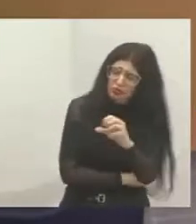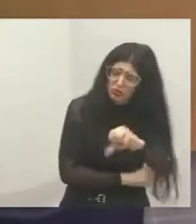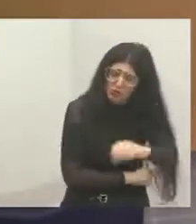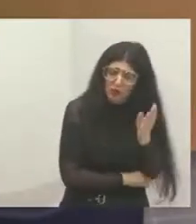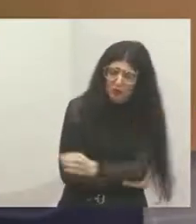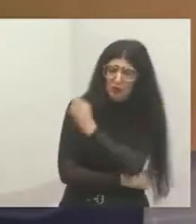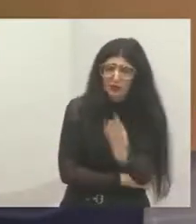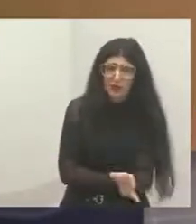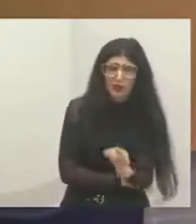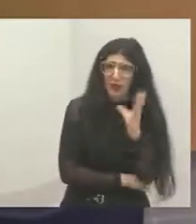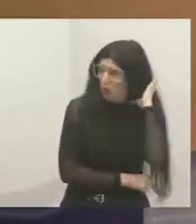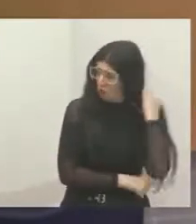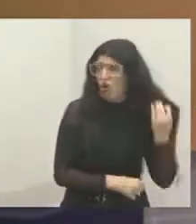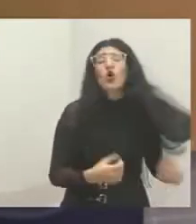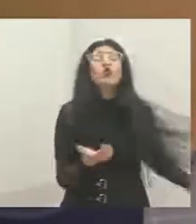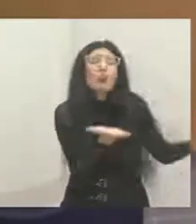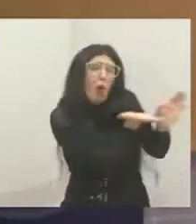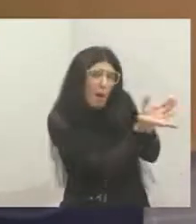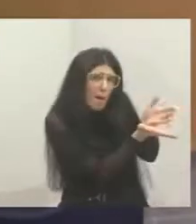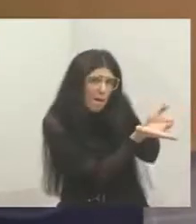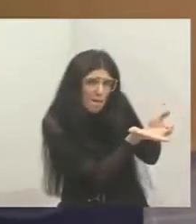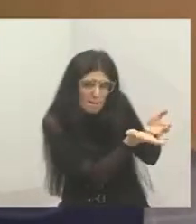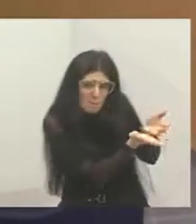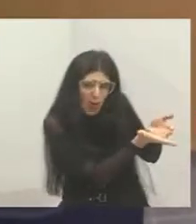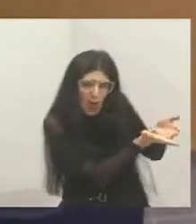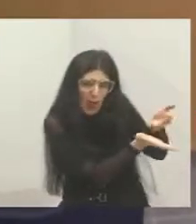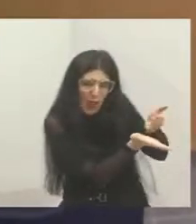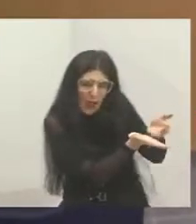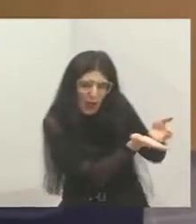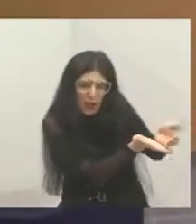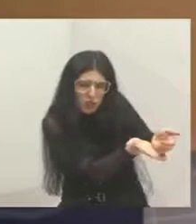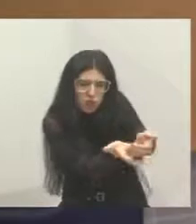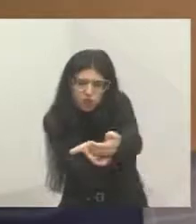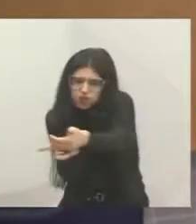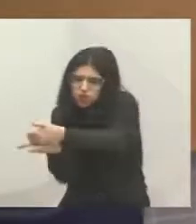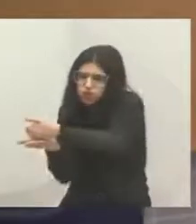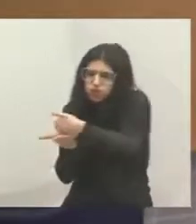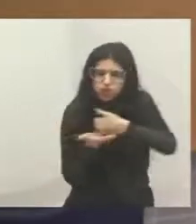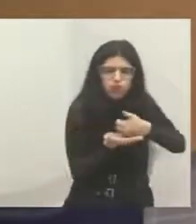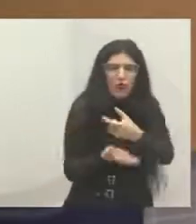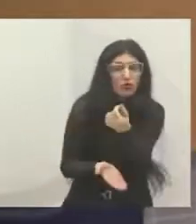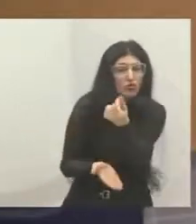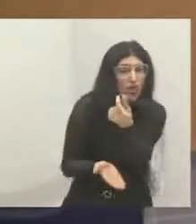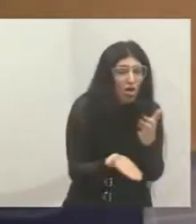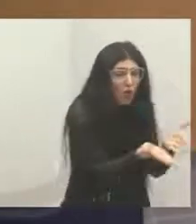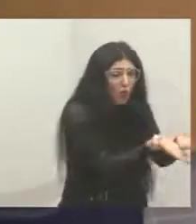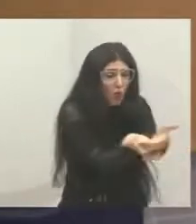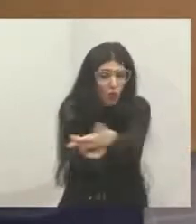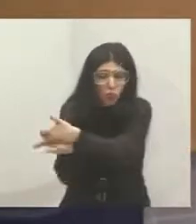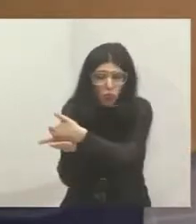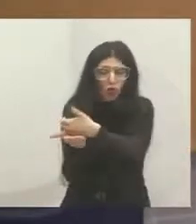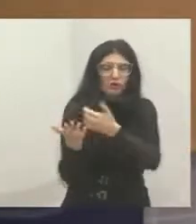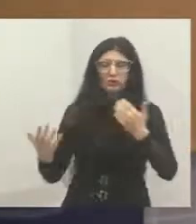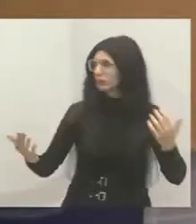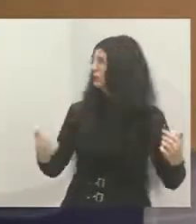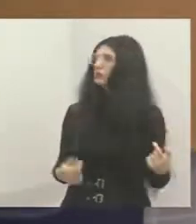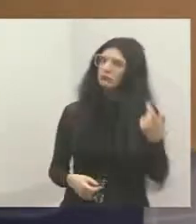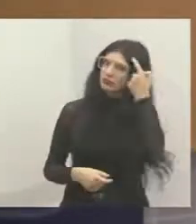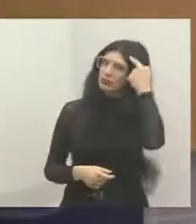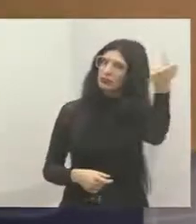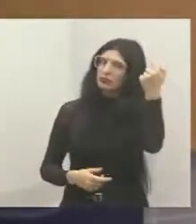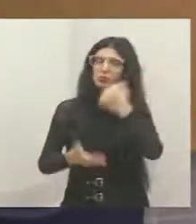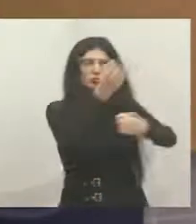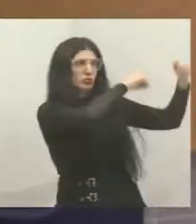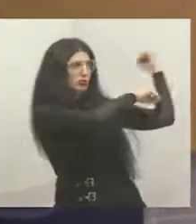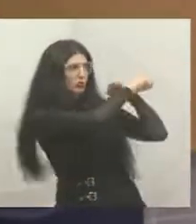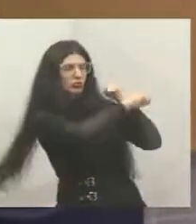51,59% de arrecadação, correto? Se nós pegarmos lá em 2019, o mesmo momento, que é o segundo